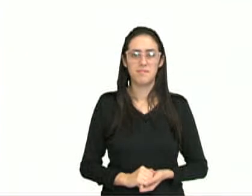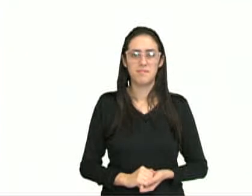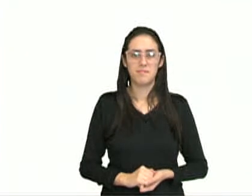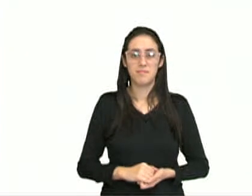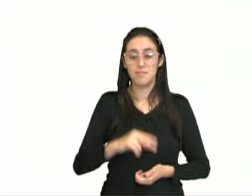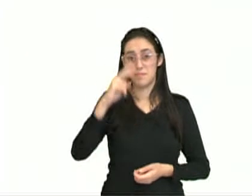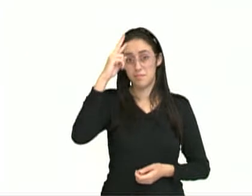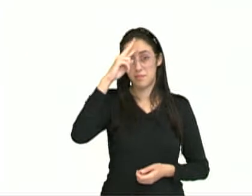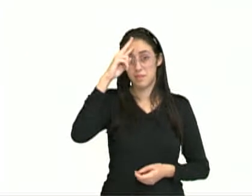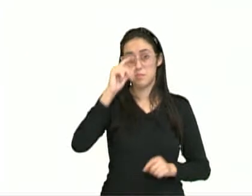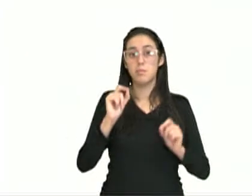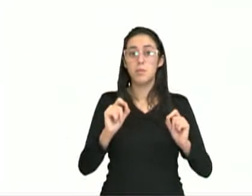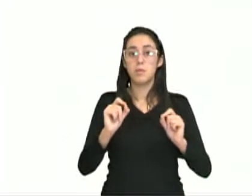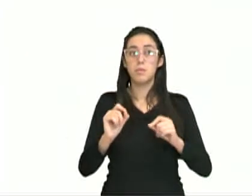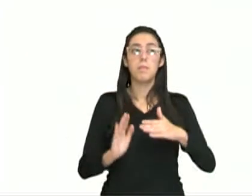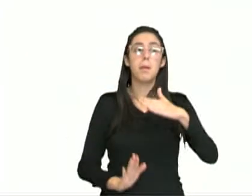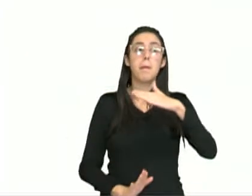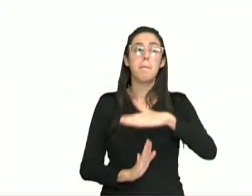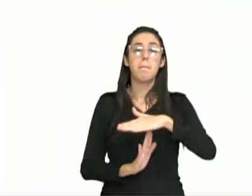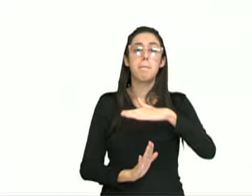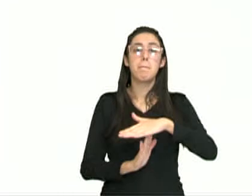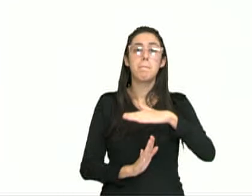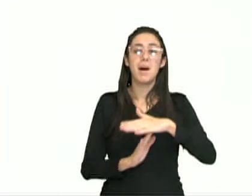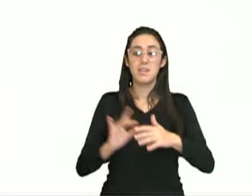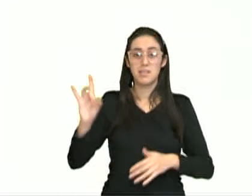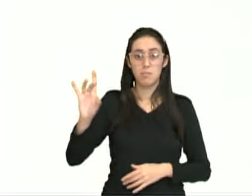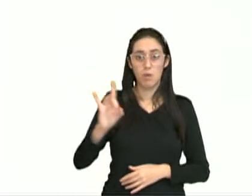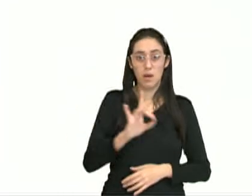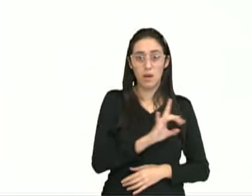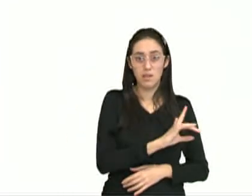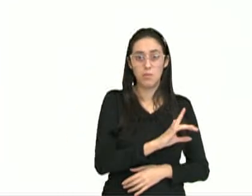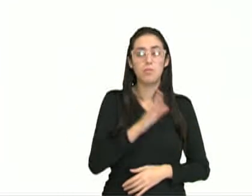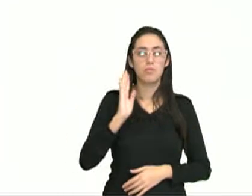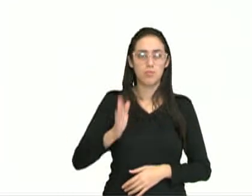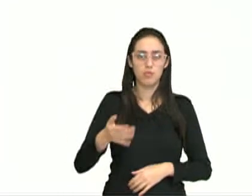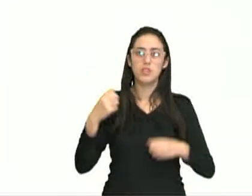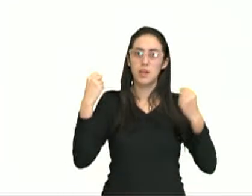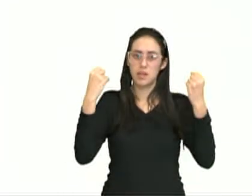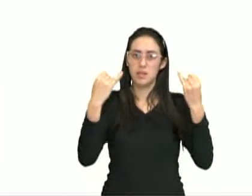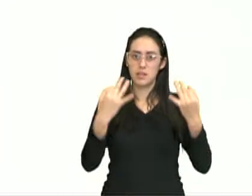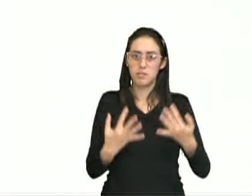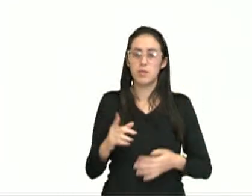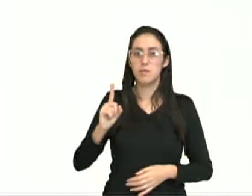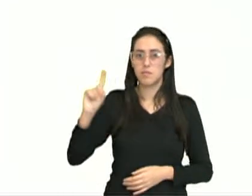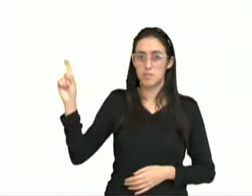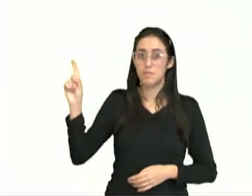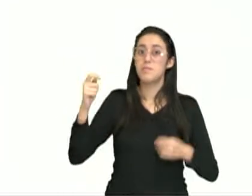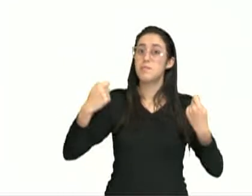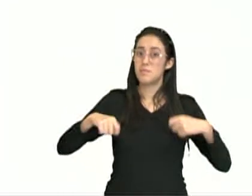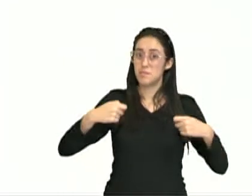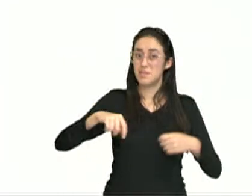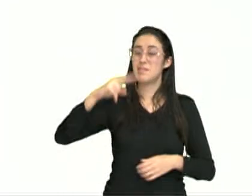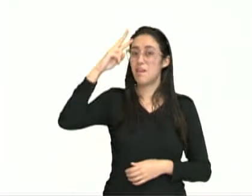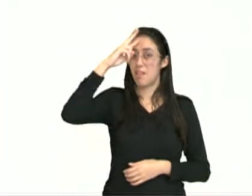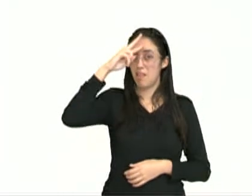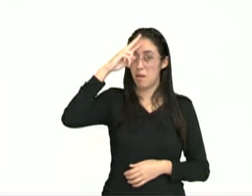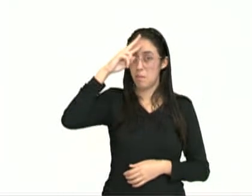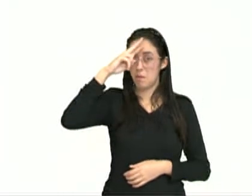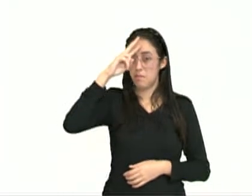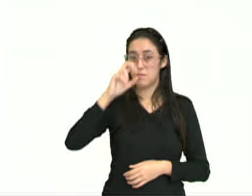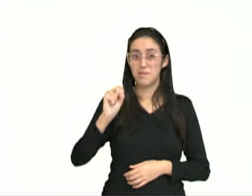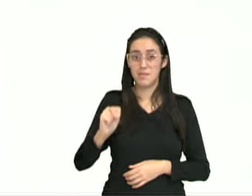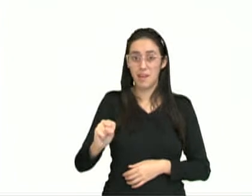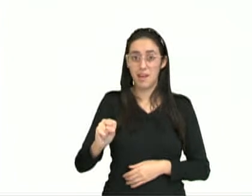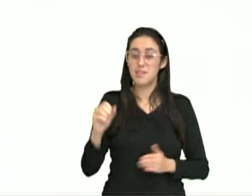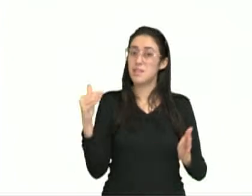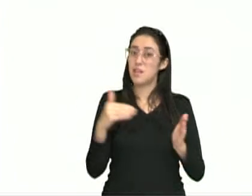Lembrando que o número máximo de elétrons para cada subnível é, que a gente falou ali, que esse sim, tem que lembrar que o S cabe no